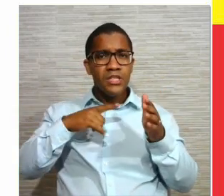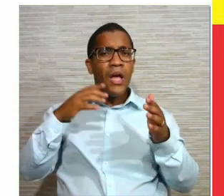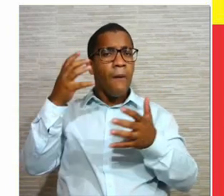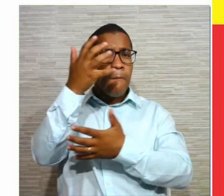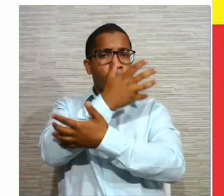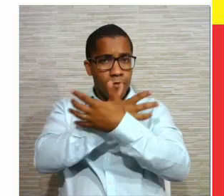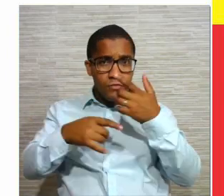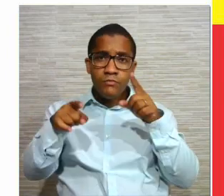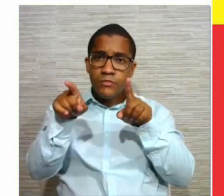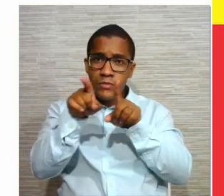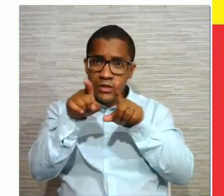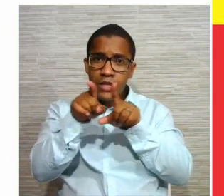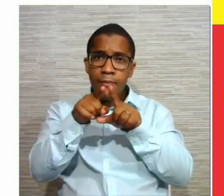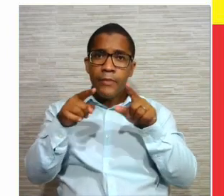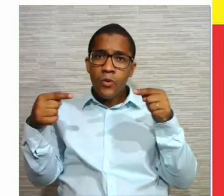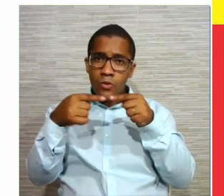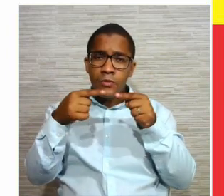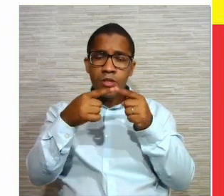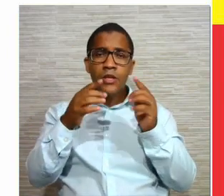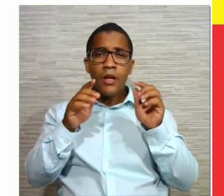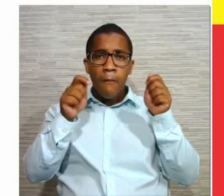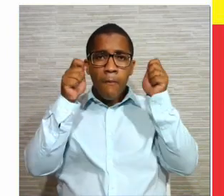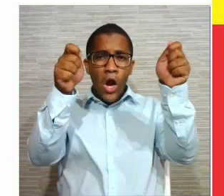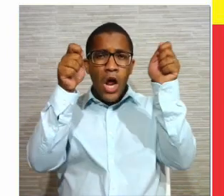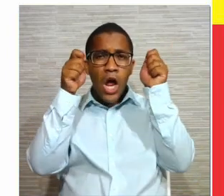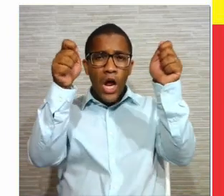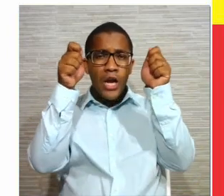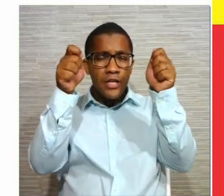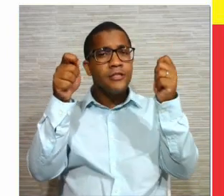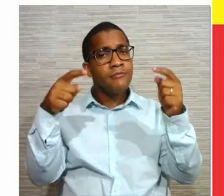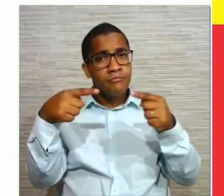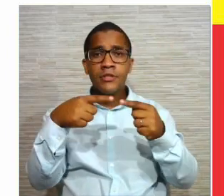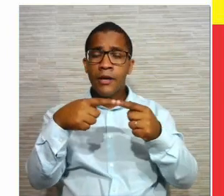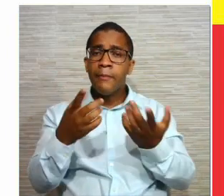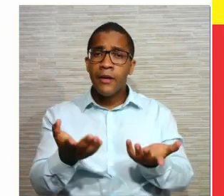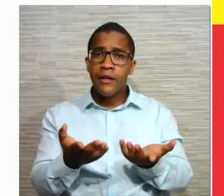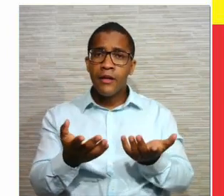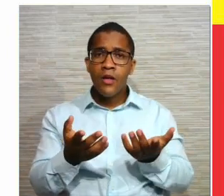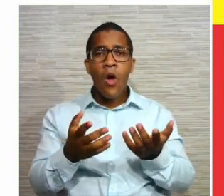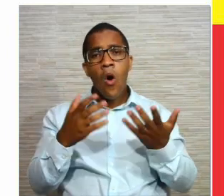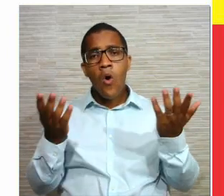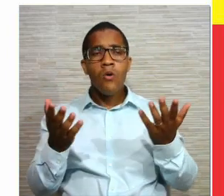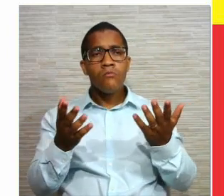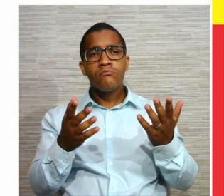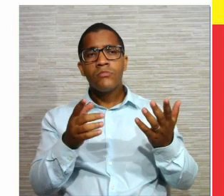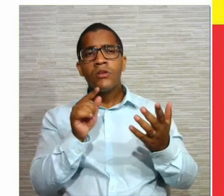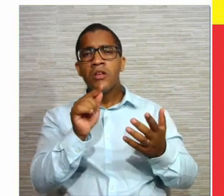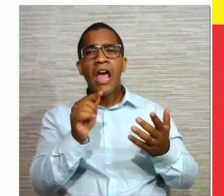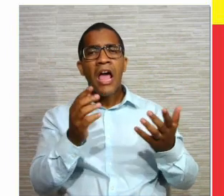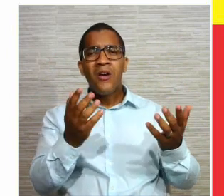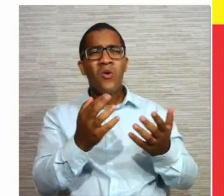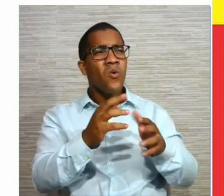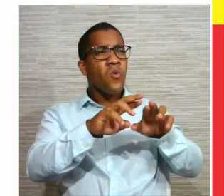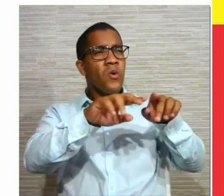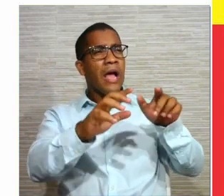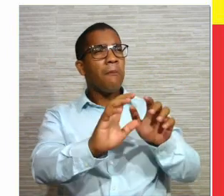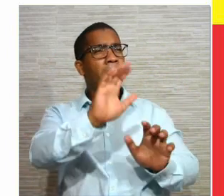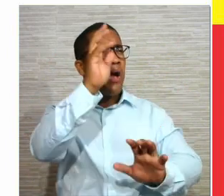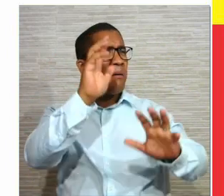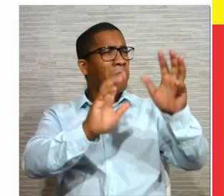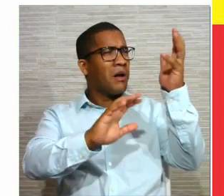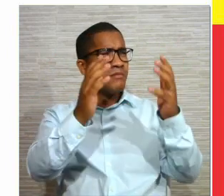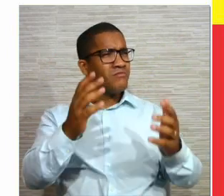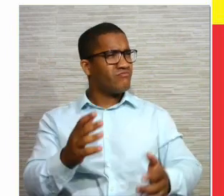também como uma forma de protesto, também uma forma de questionamento, de questionar o que está acontecendo, certo?